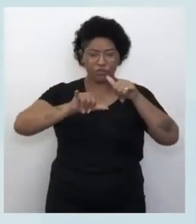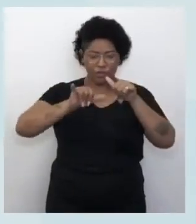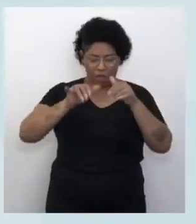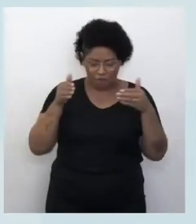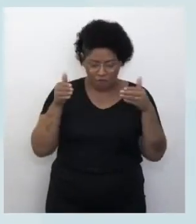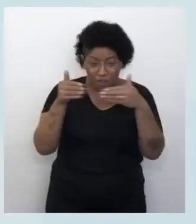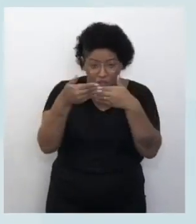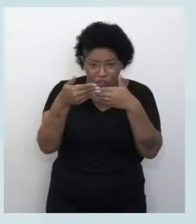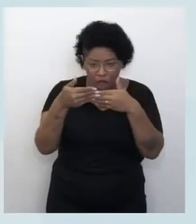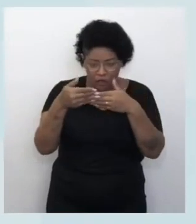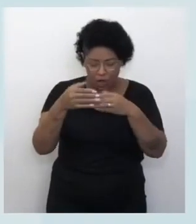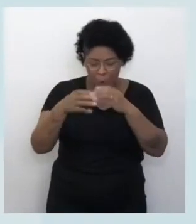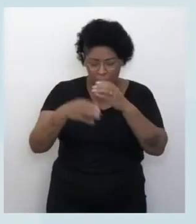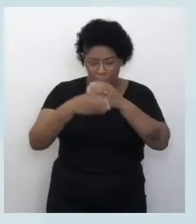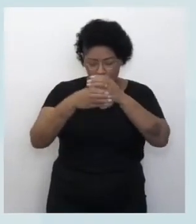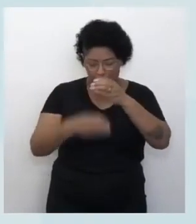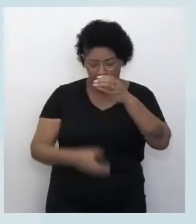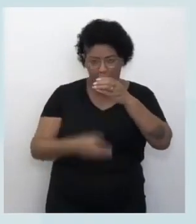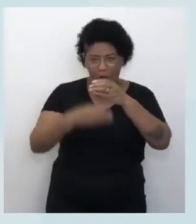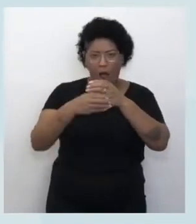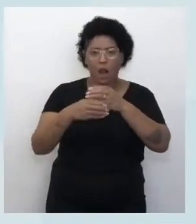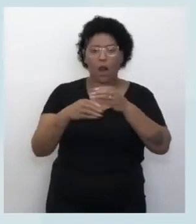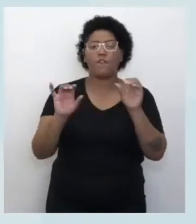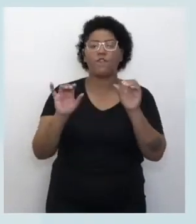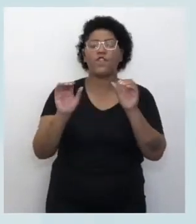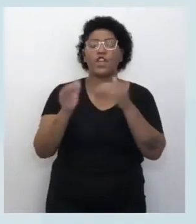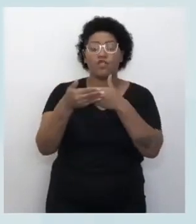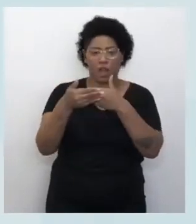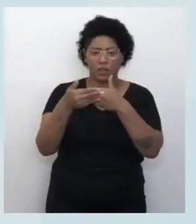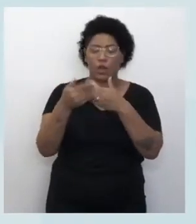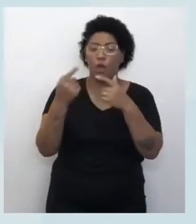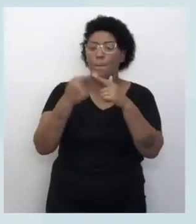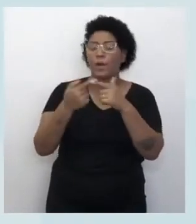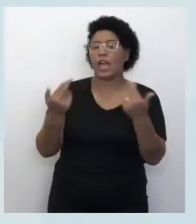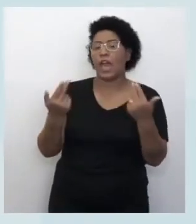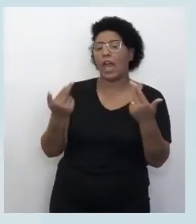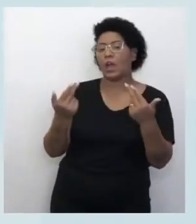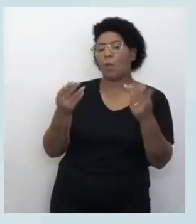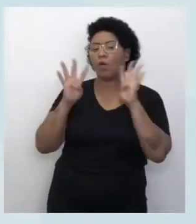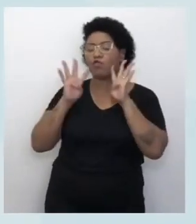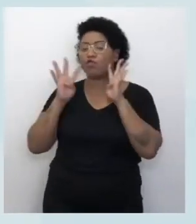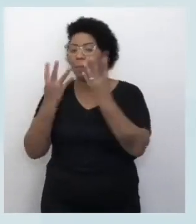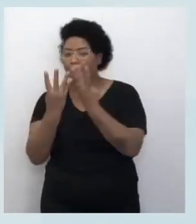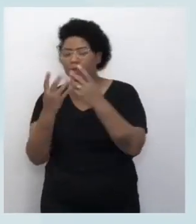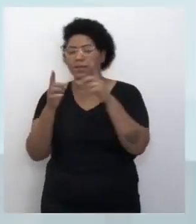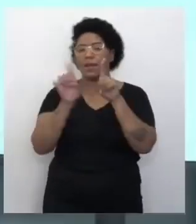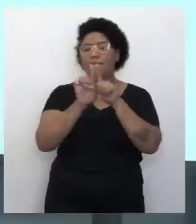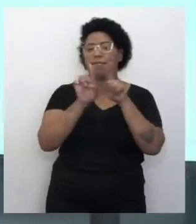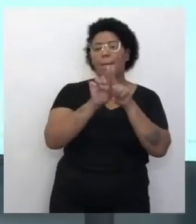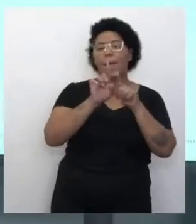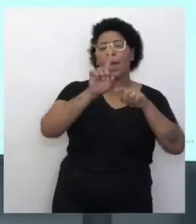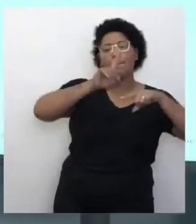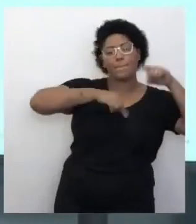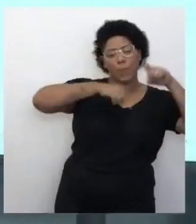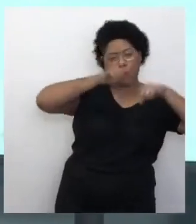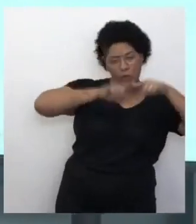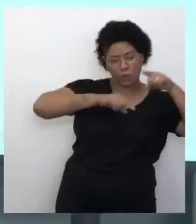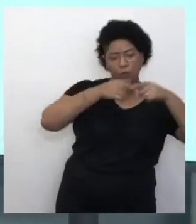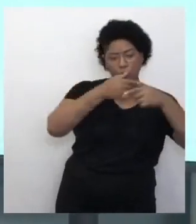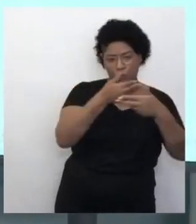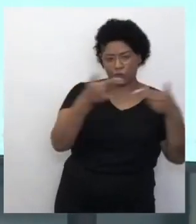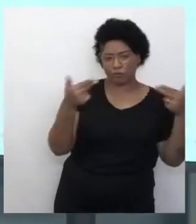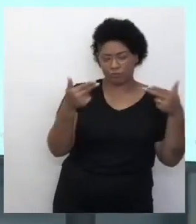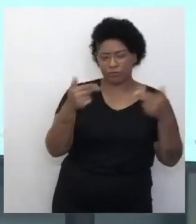fechado, que a soma das massas dos reagentes é igual à soma das massas dos produtos, ok? Se não